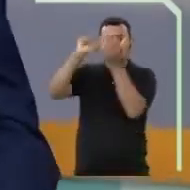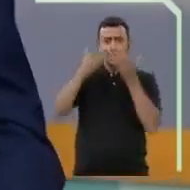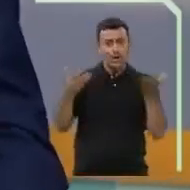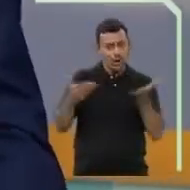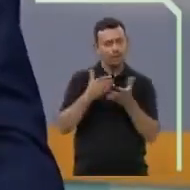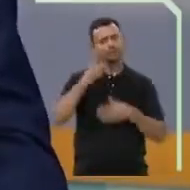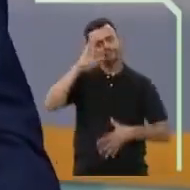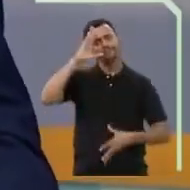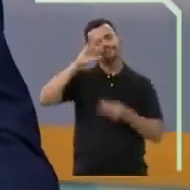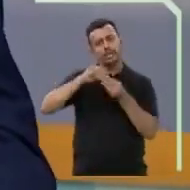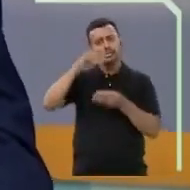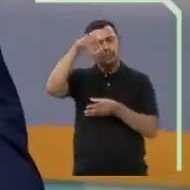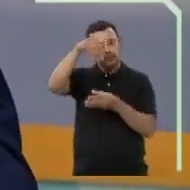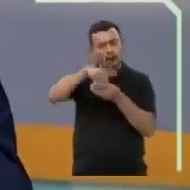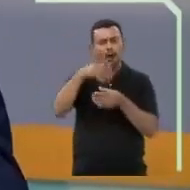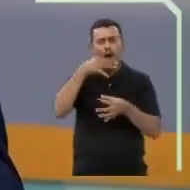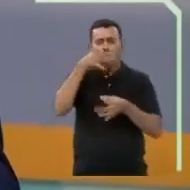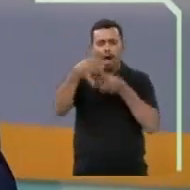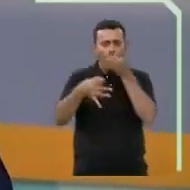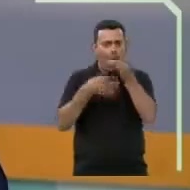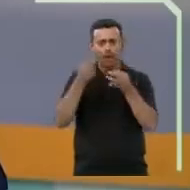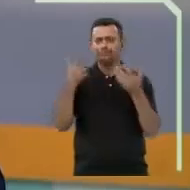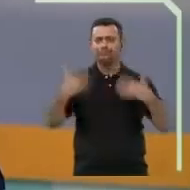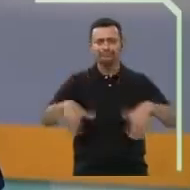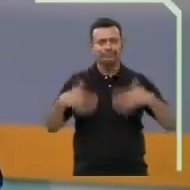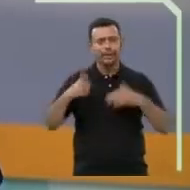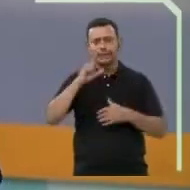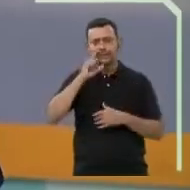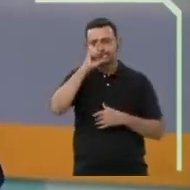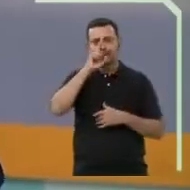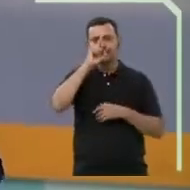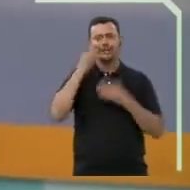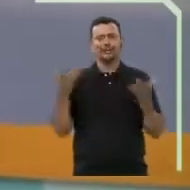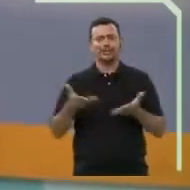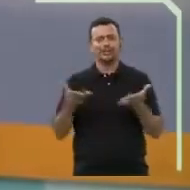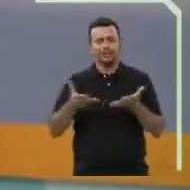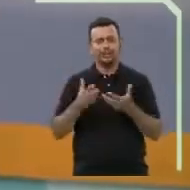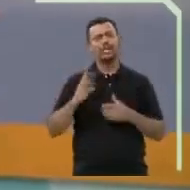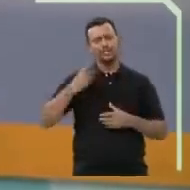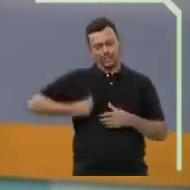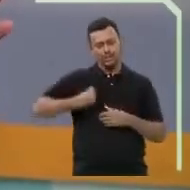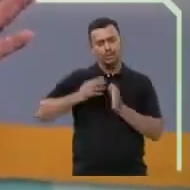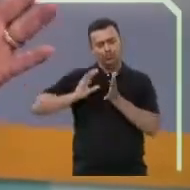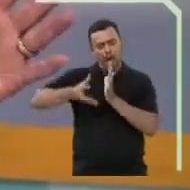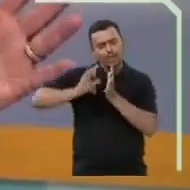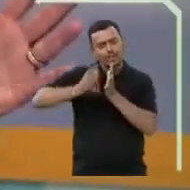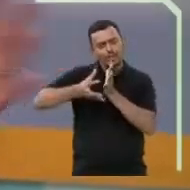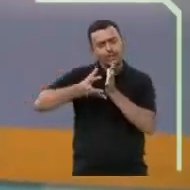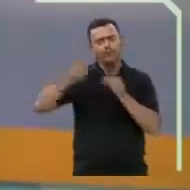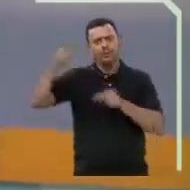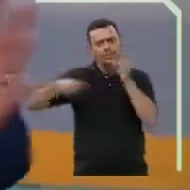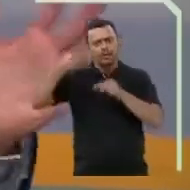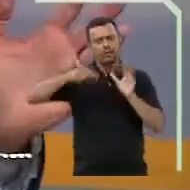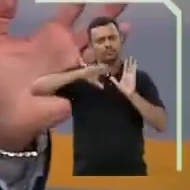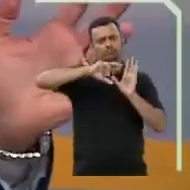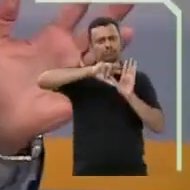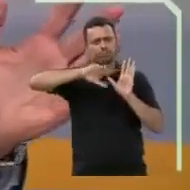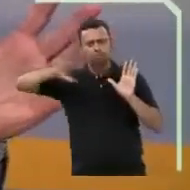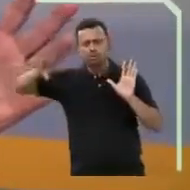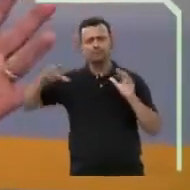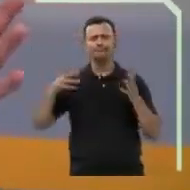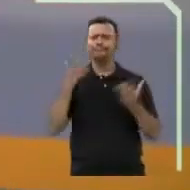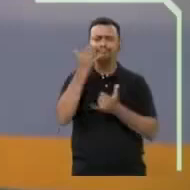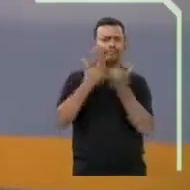indago porque vejo partidos políticos e lideranças políticas advogando, de certa forma, o desrespeito à